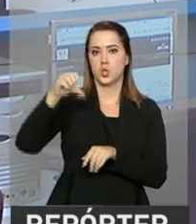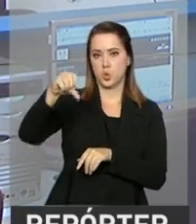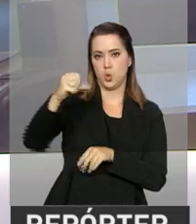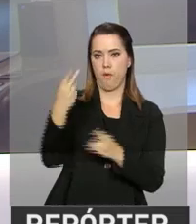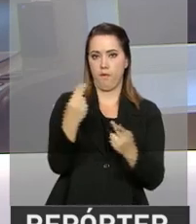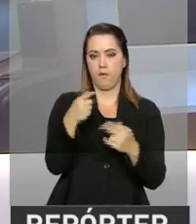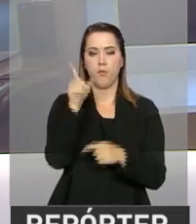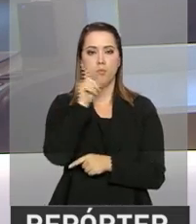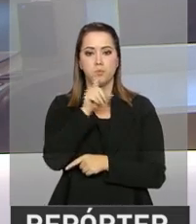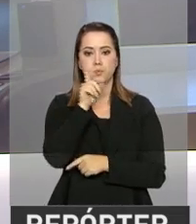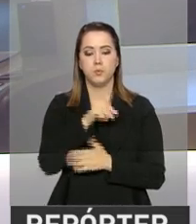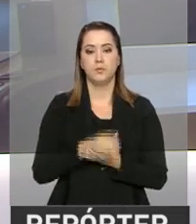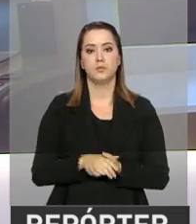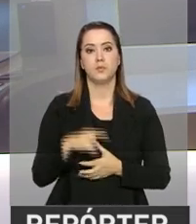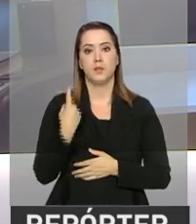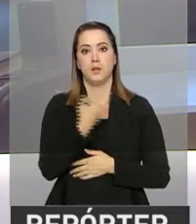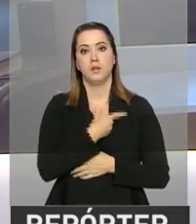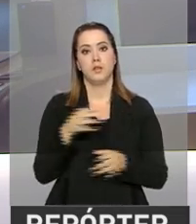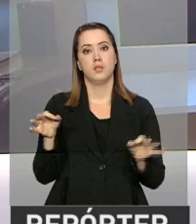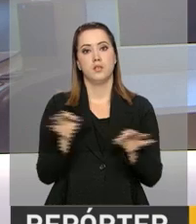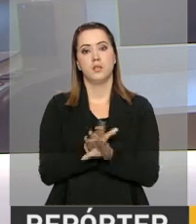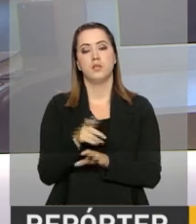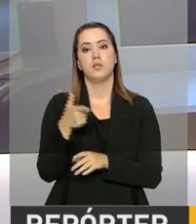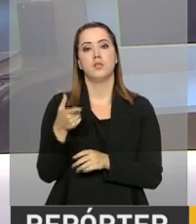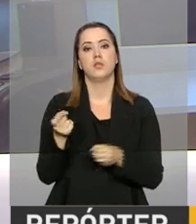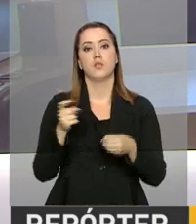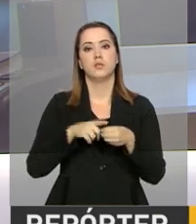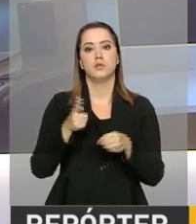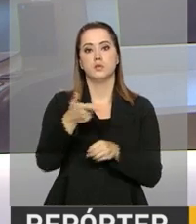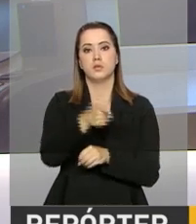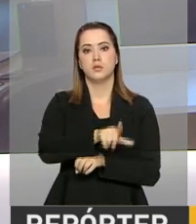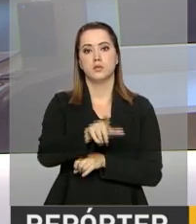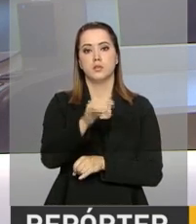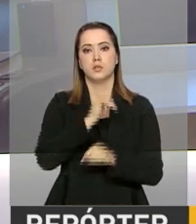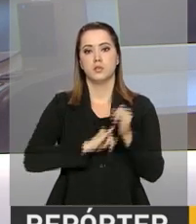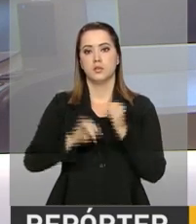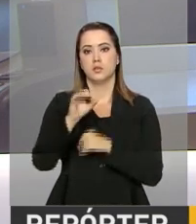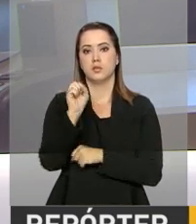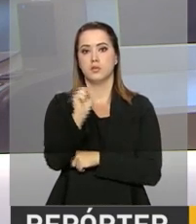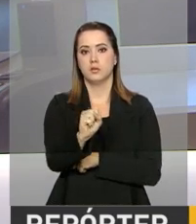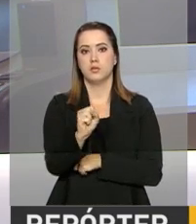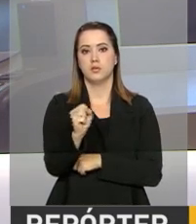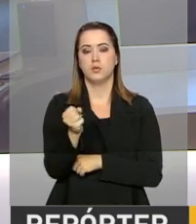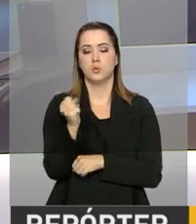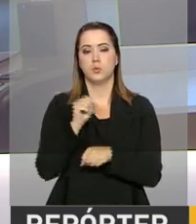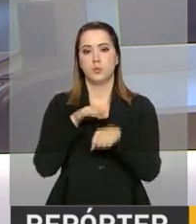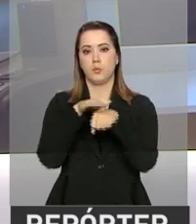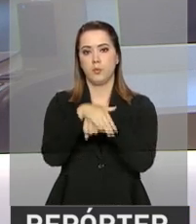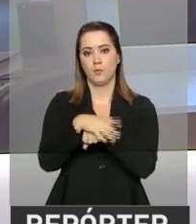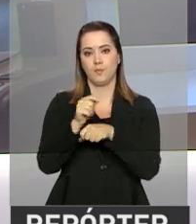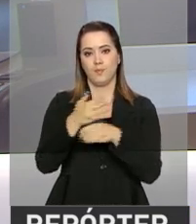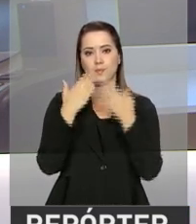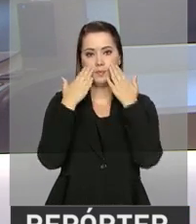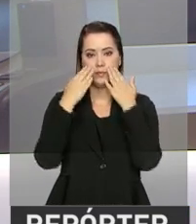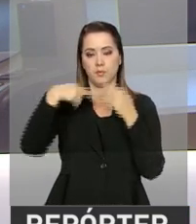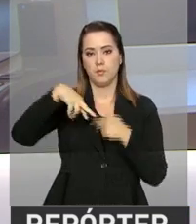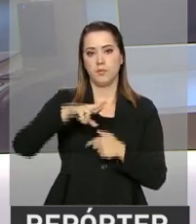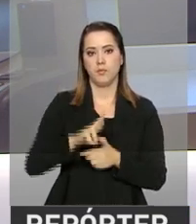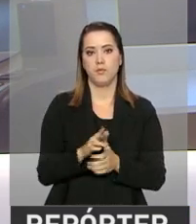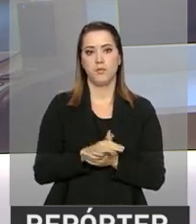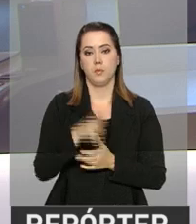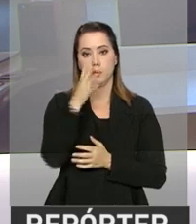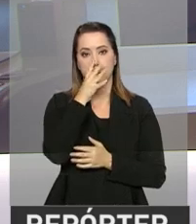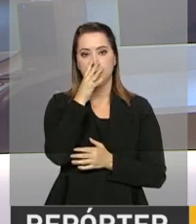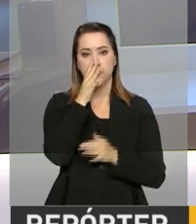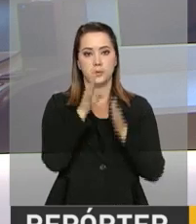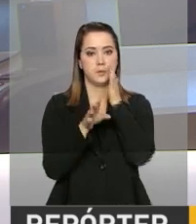Unidos. E nós ficamos por aqui, voltamos a qualquer momento com outras informações ou às 20h na próxima edição do Repórter